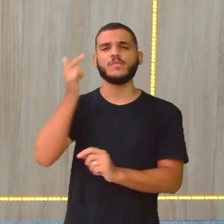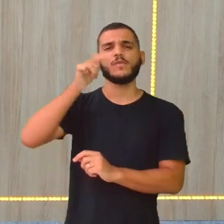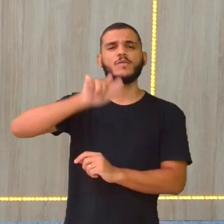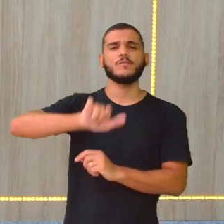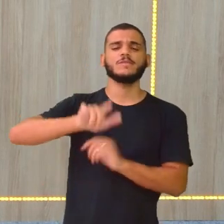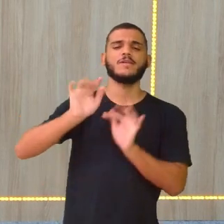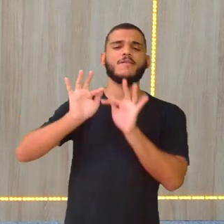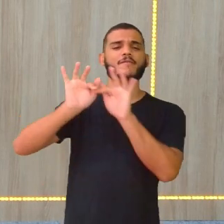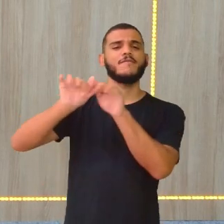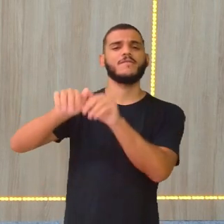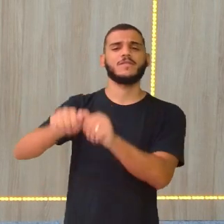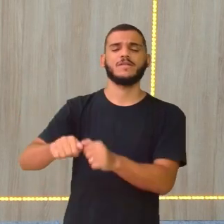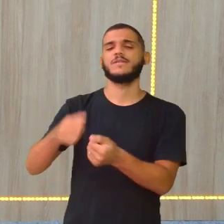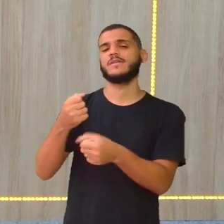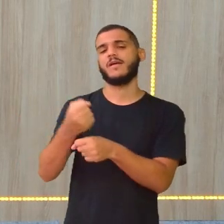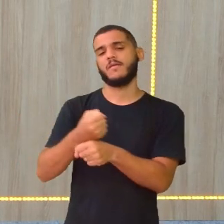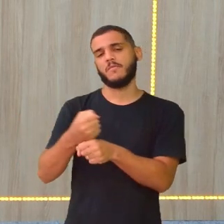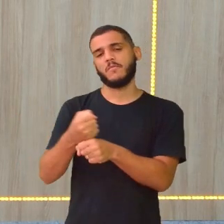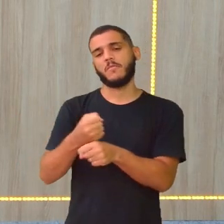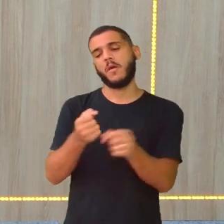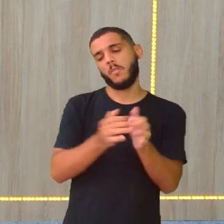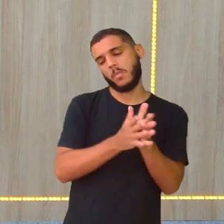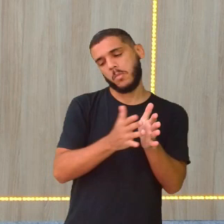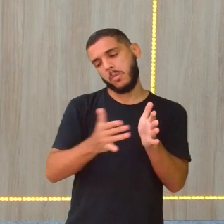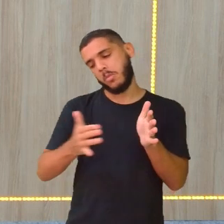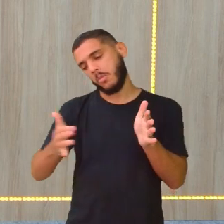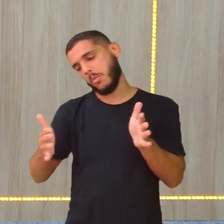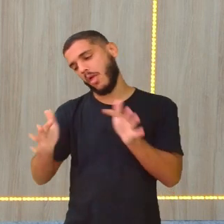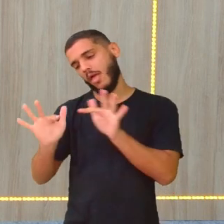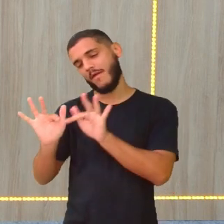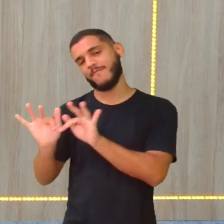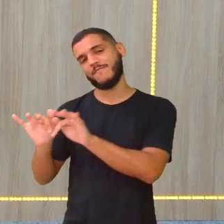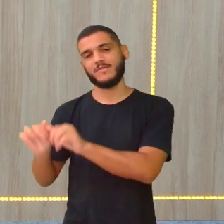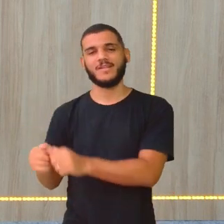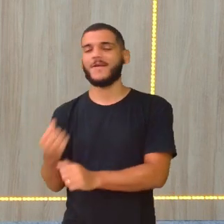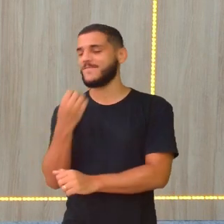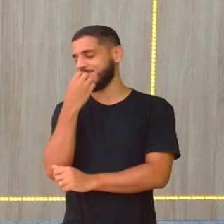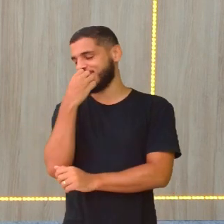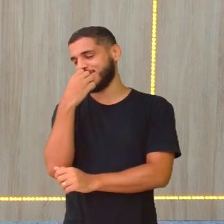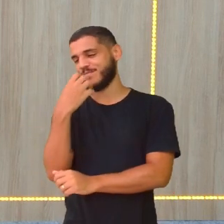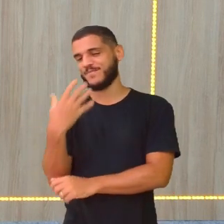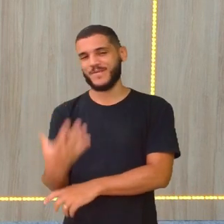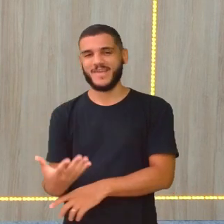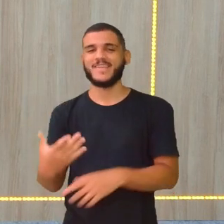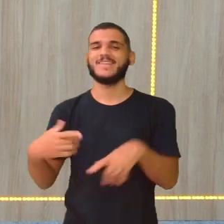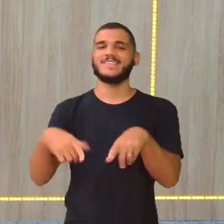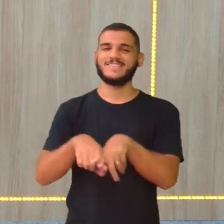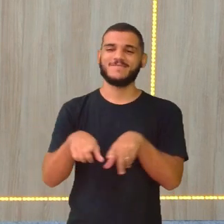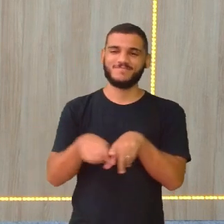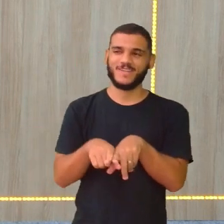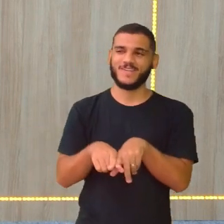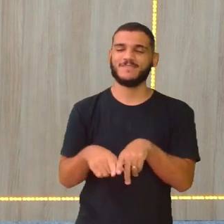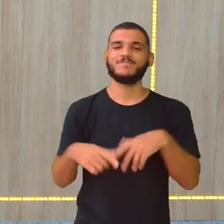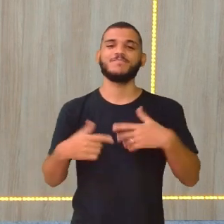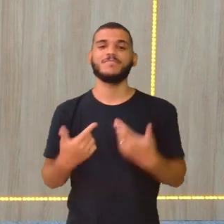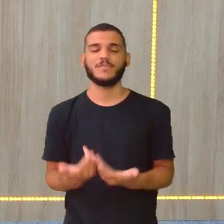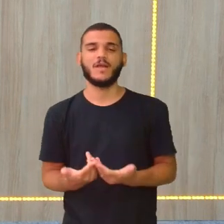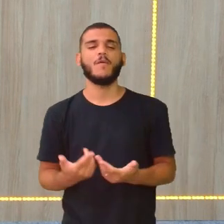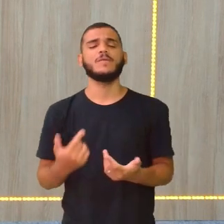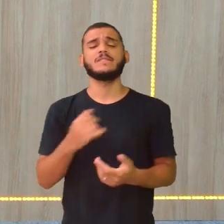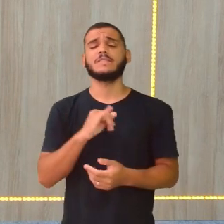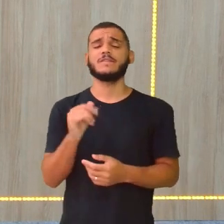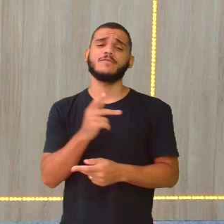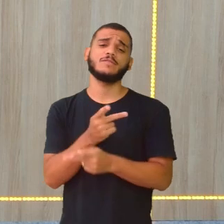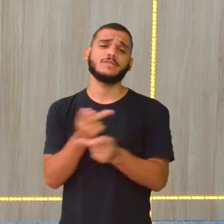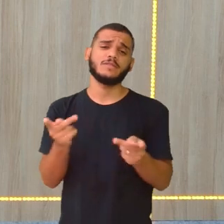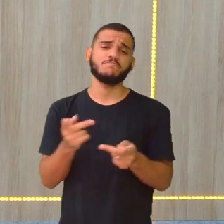conseguido terminar, não é, esse ano letivo, estão terminando ainda, não é, esse ano letivo bem. De repente você